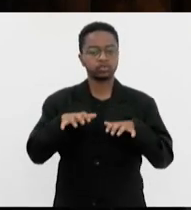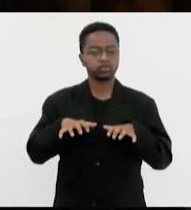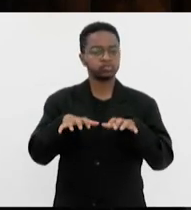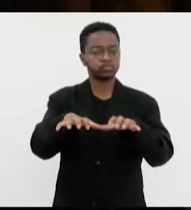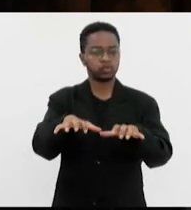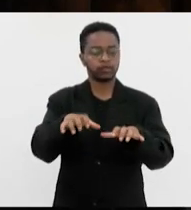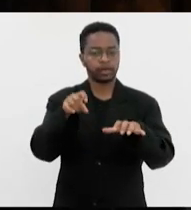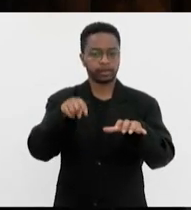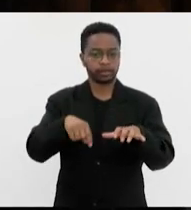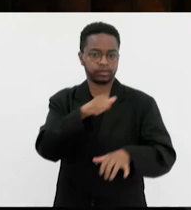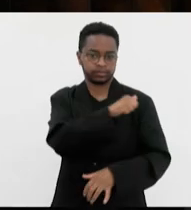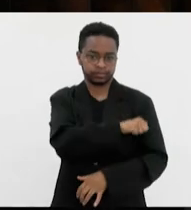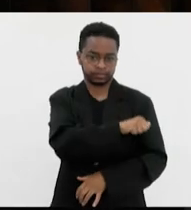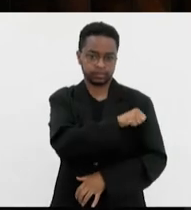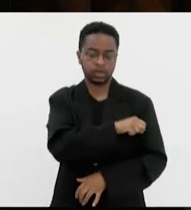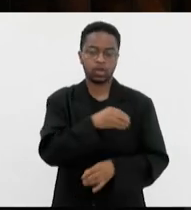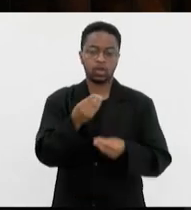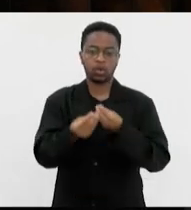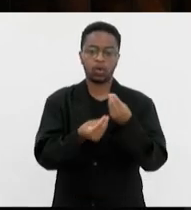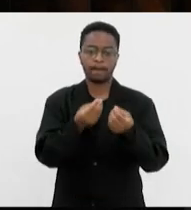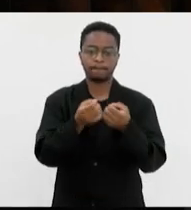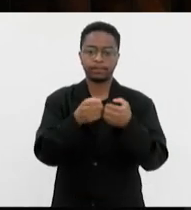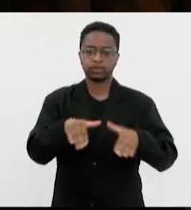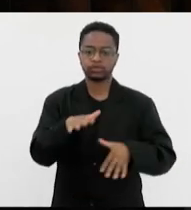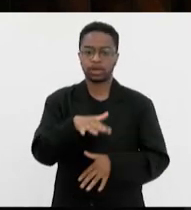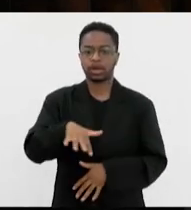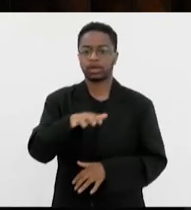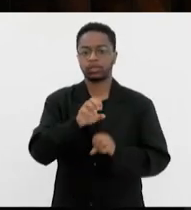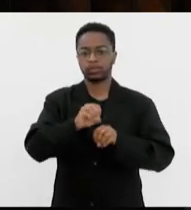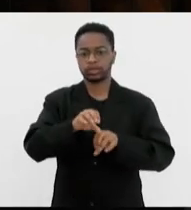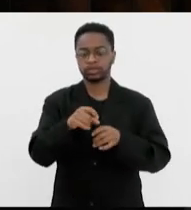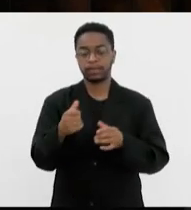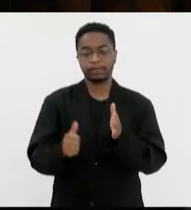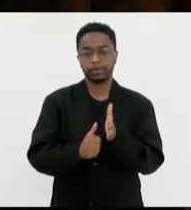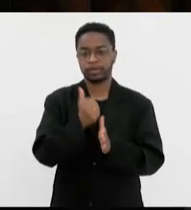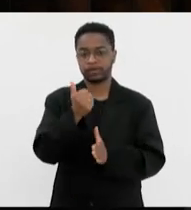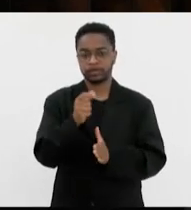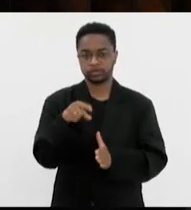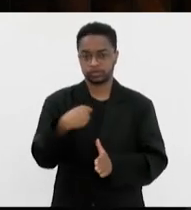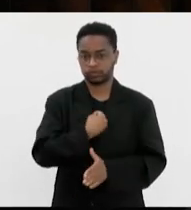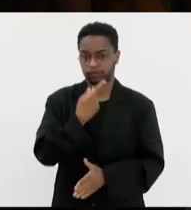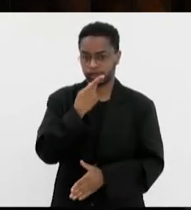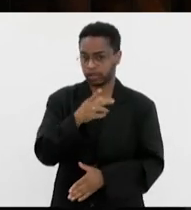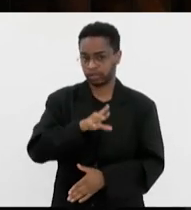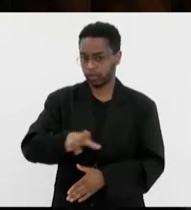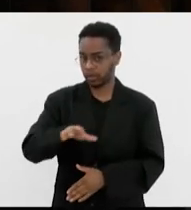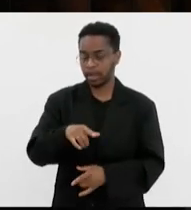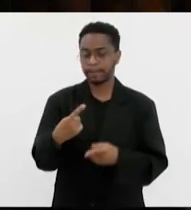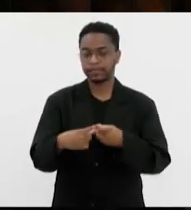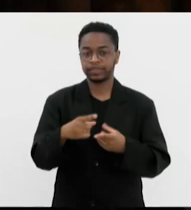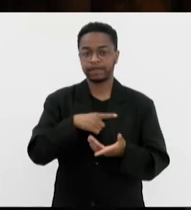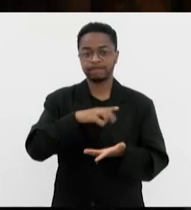Estado do Rio de Janeiro na educação. Não é a primeira vez que a gente pauta isso. Diversas escolas, especialmente na